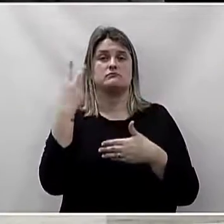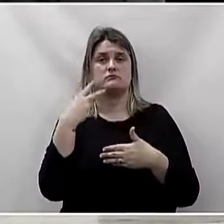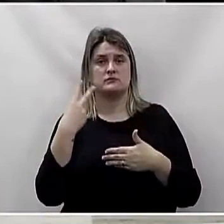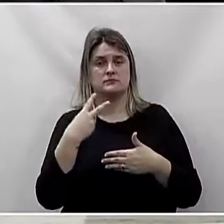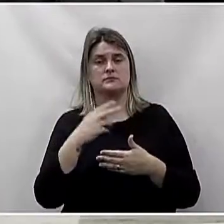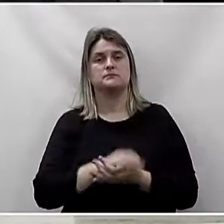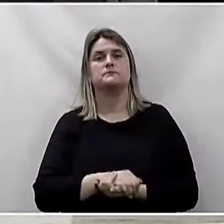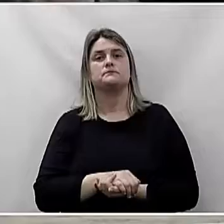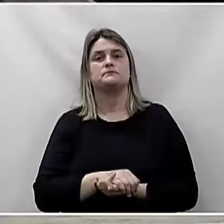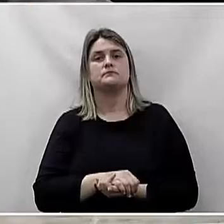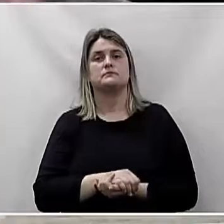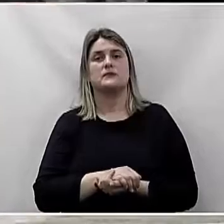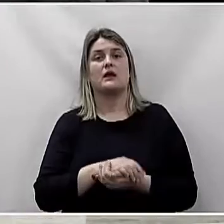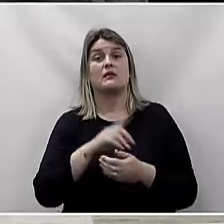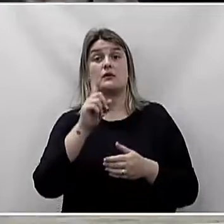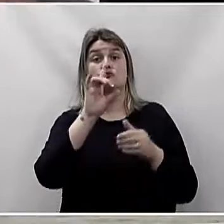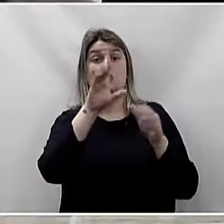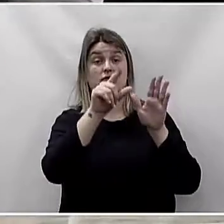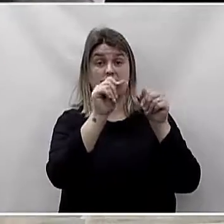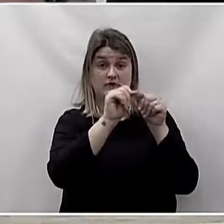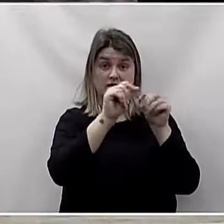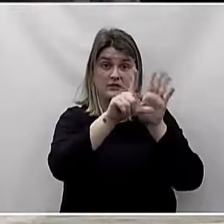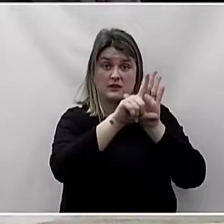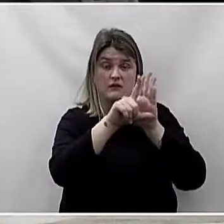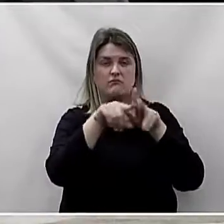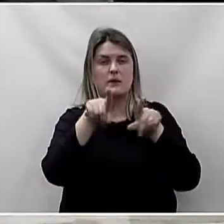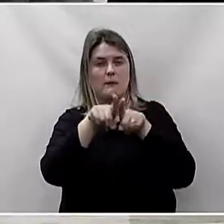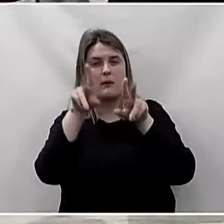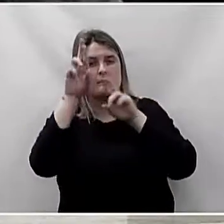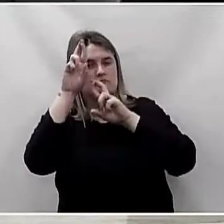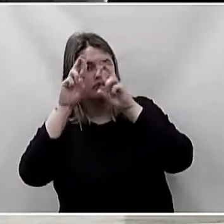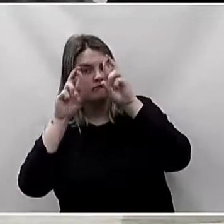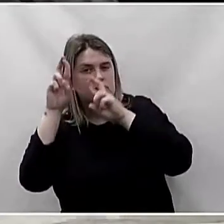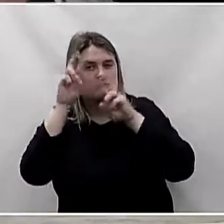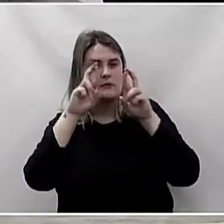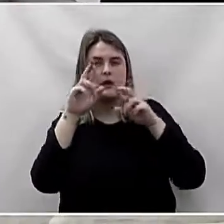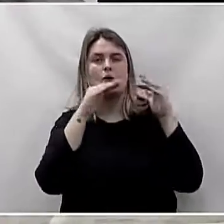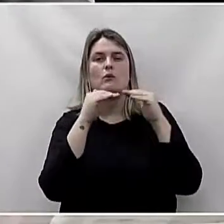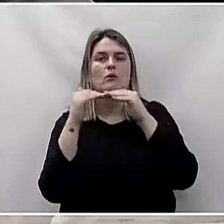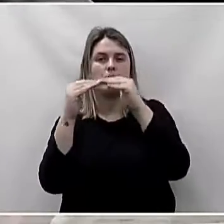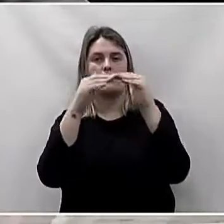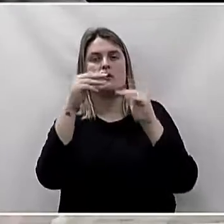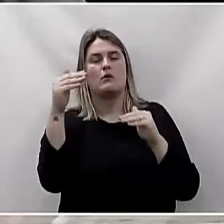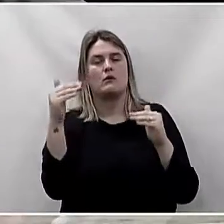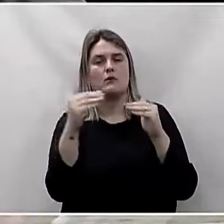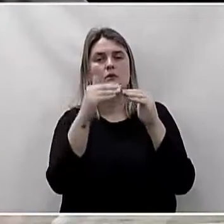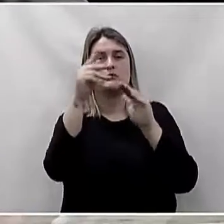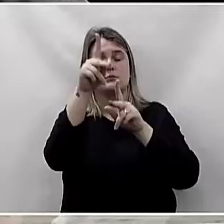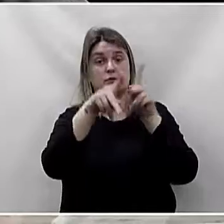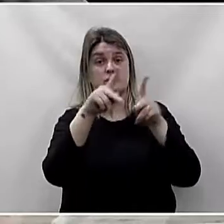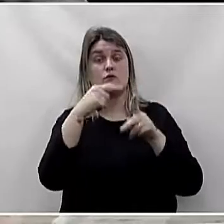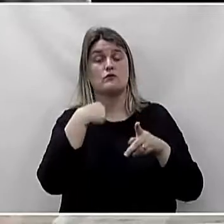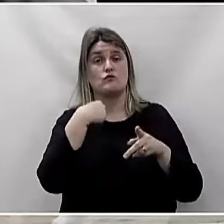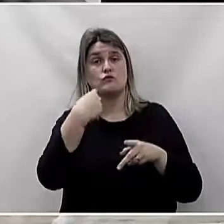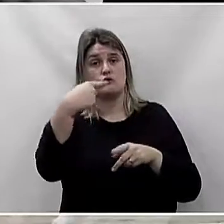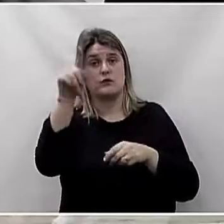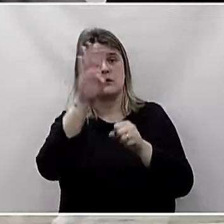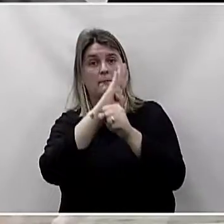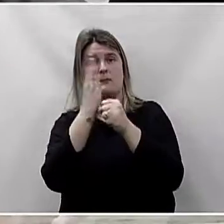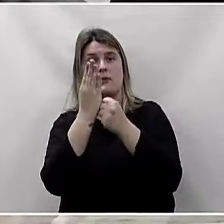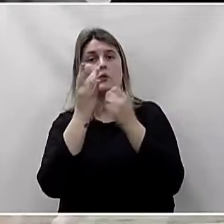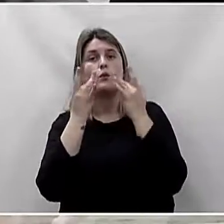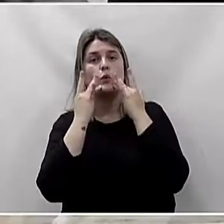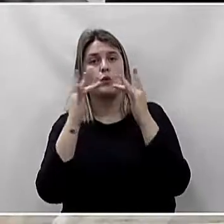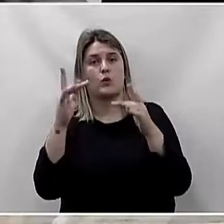além de legislar fiscalizar mas aí a favor encontro da população e eu estive no bairro